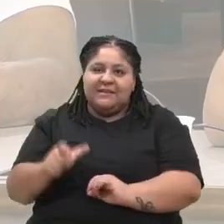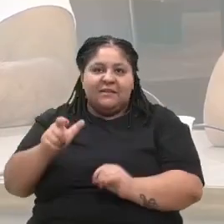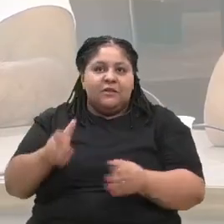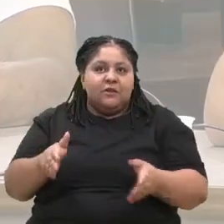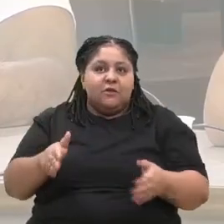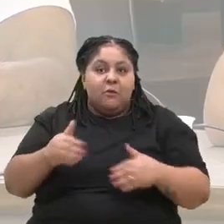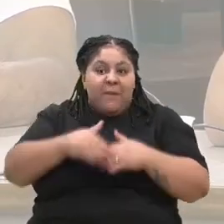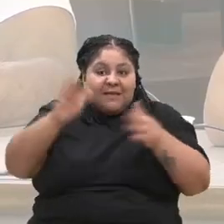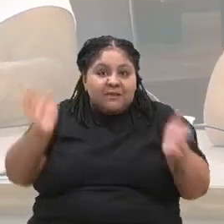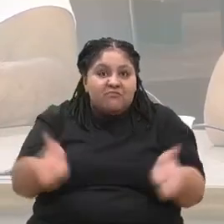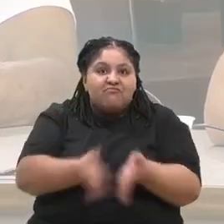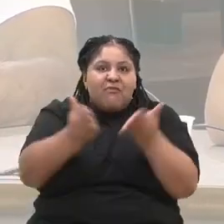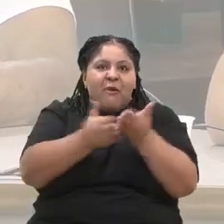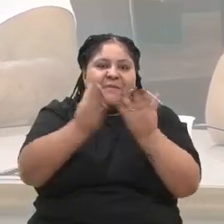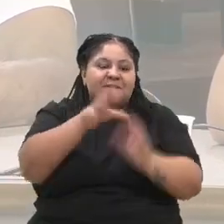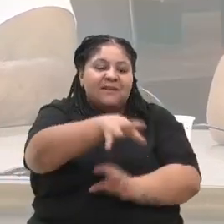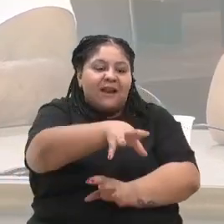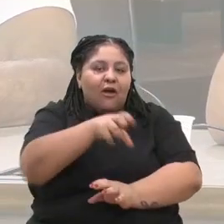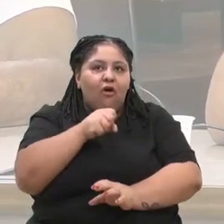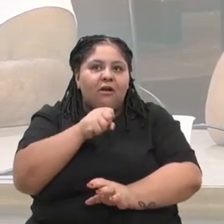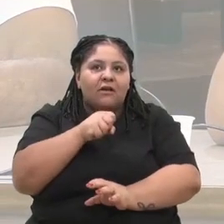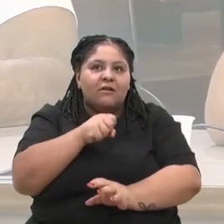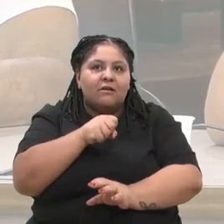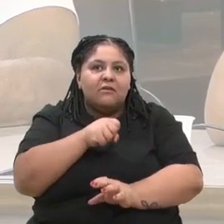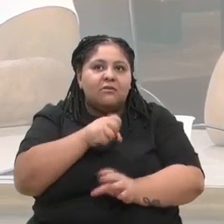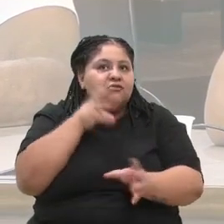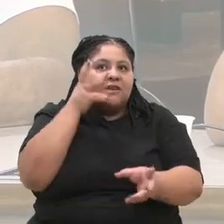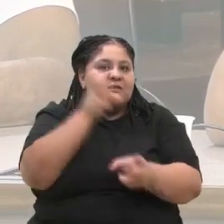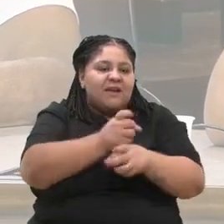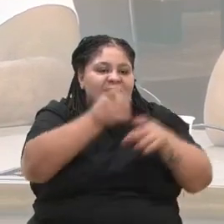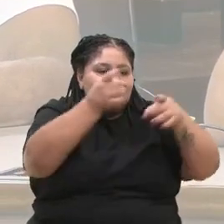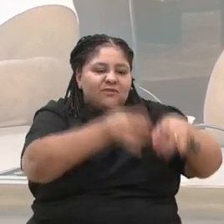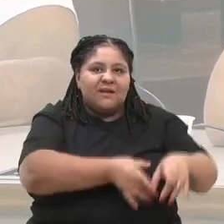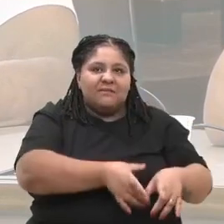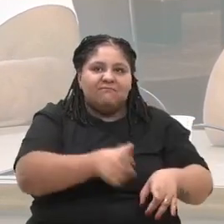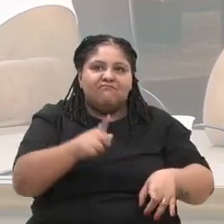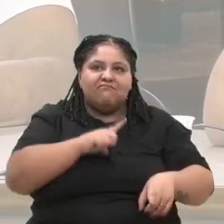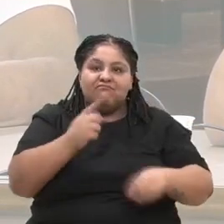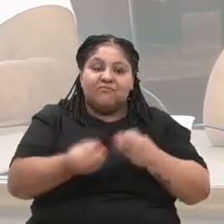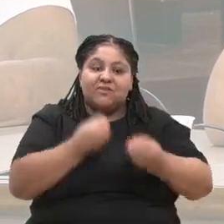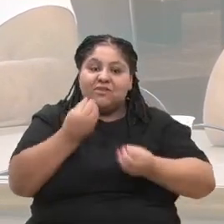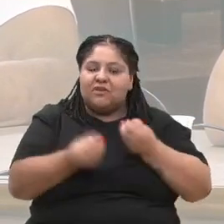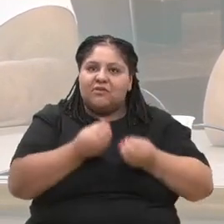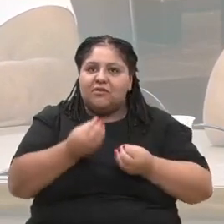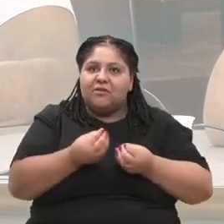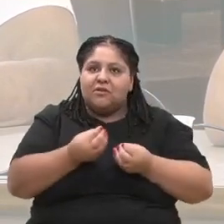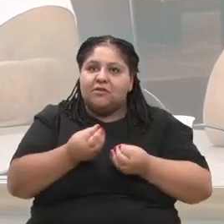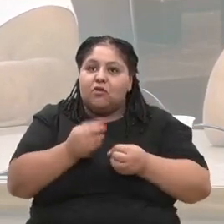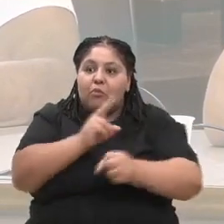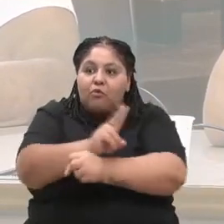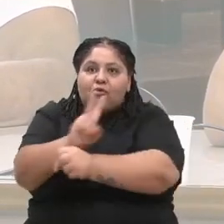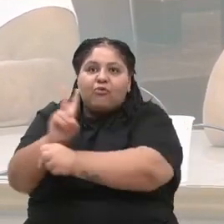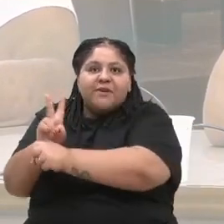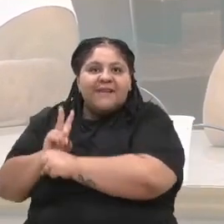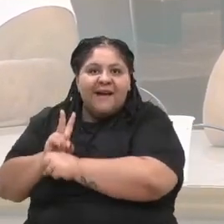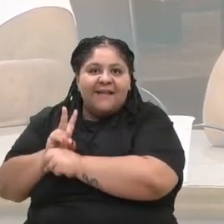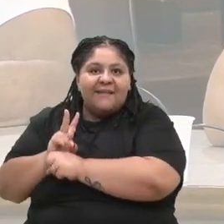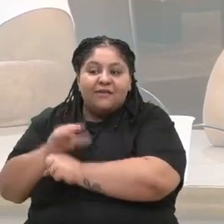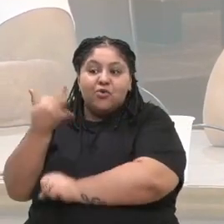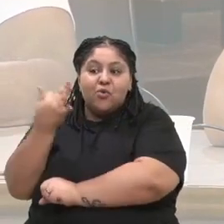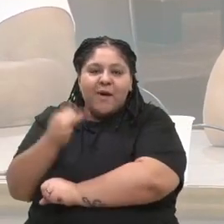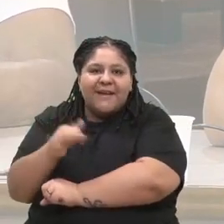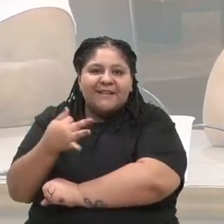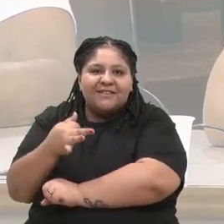Caxias do Sul é que recolhem esses animais abandonados. E eles não têm condições de abrigar esses animais e cuidar deles doentes.